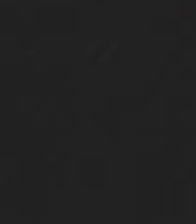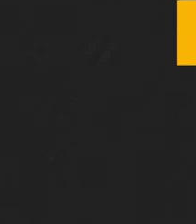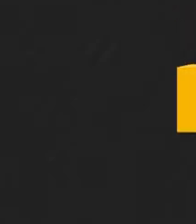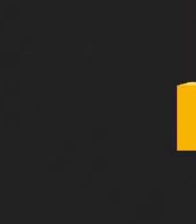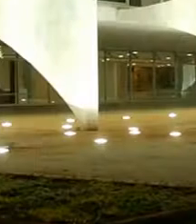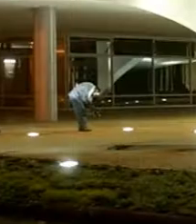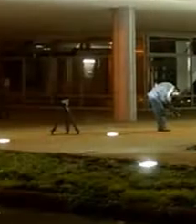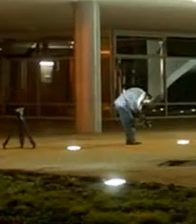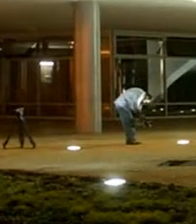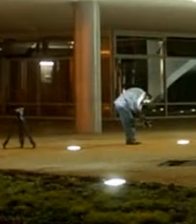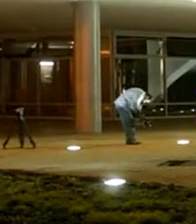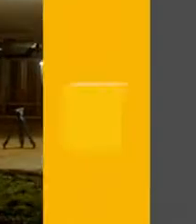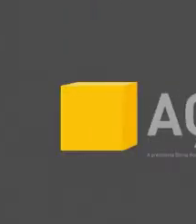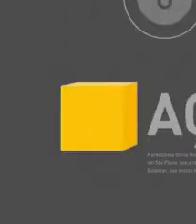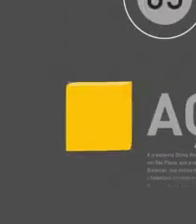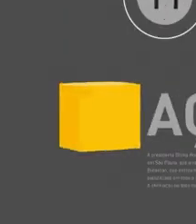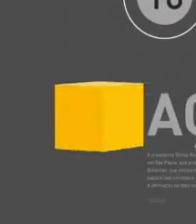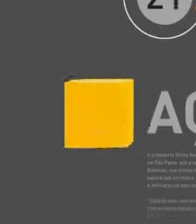ae